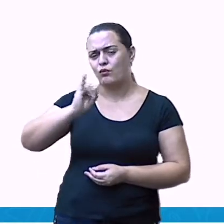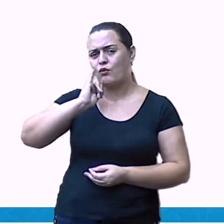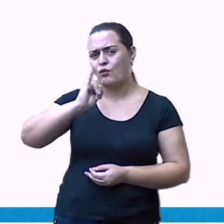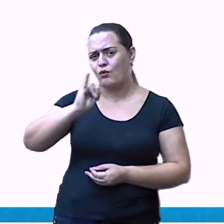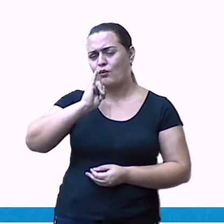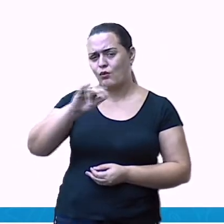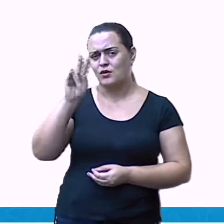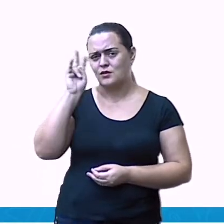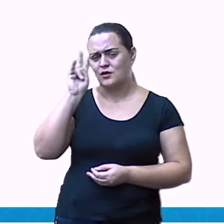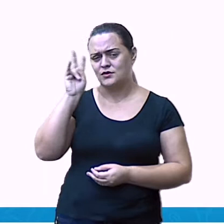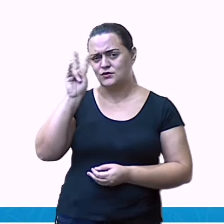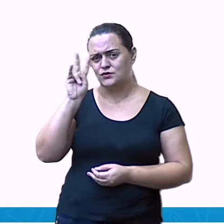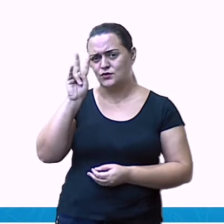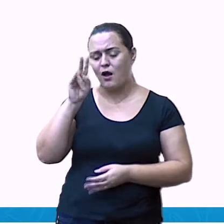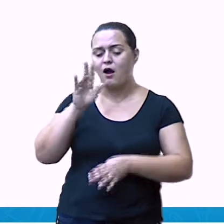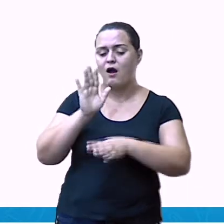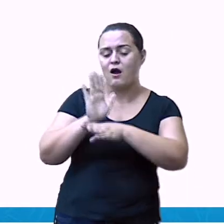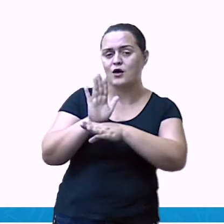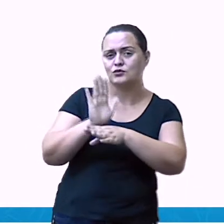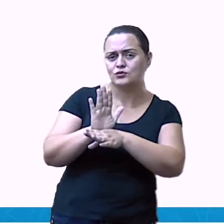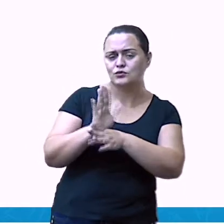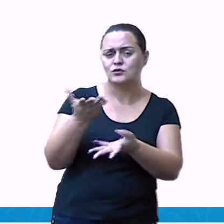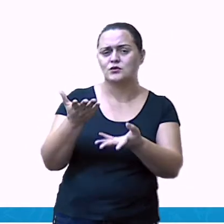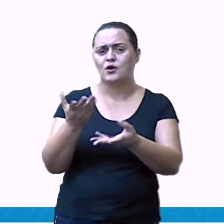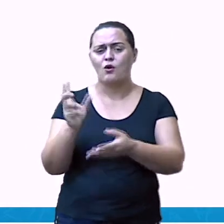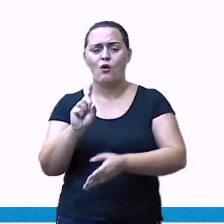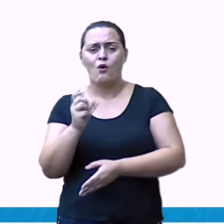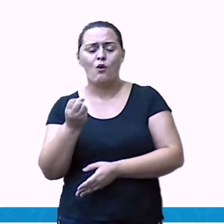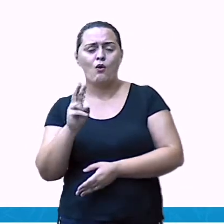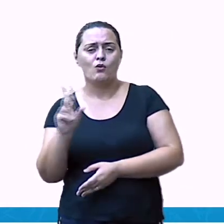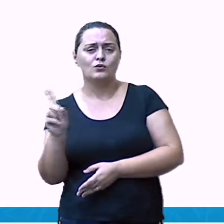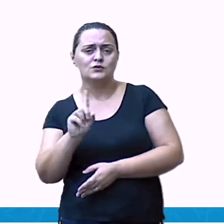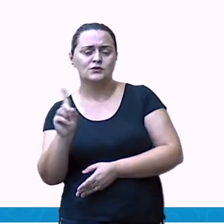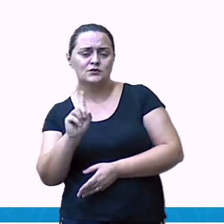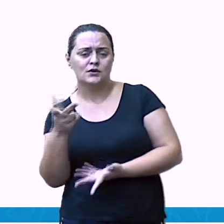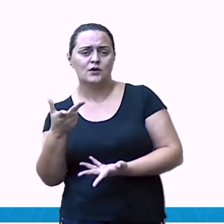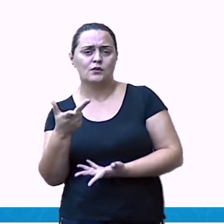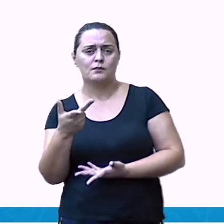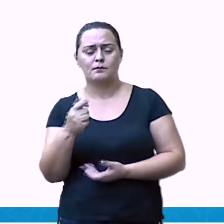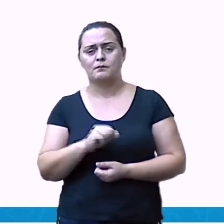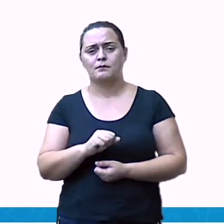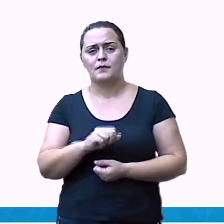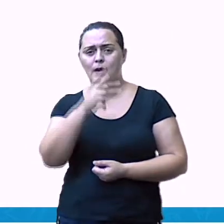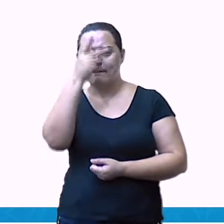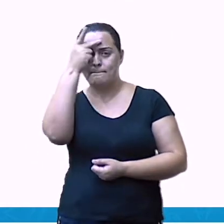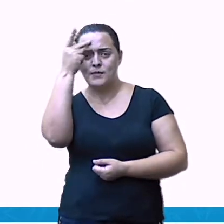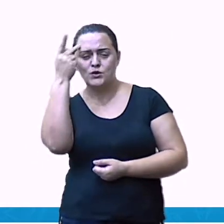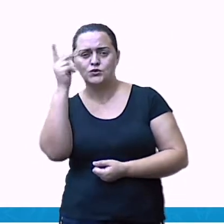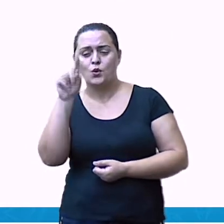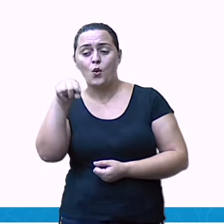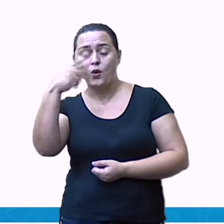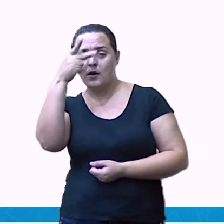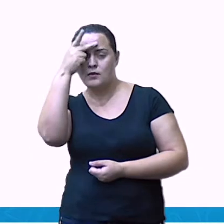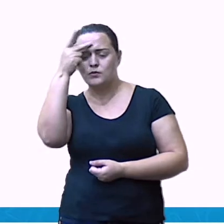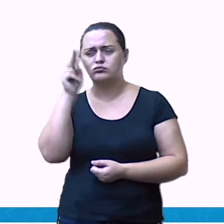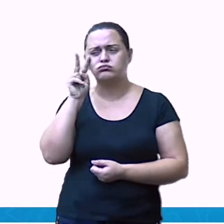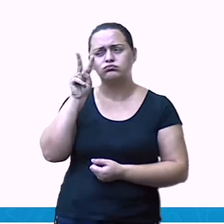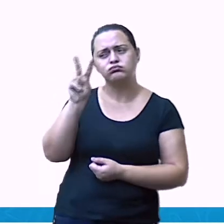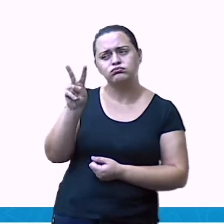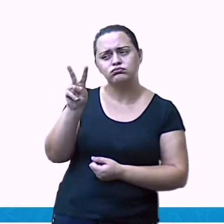facilitaria ou dificultaria o entendimento por parte de um ouvinte que não